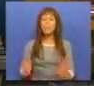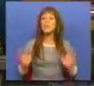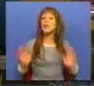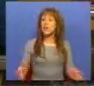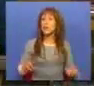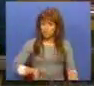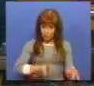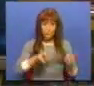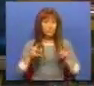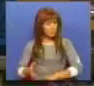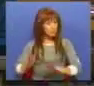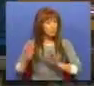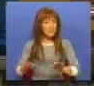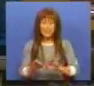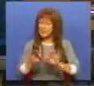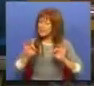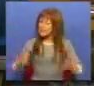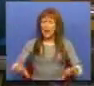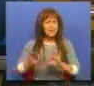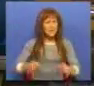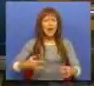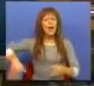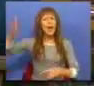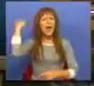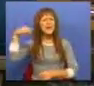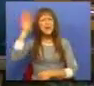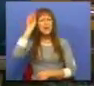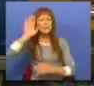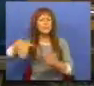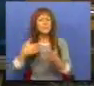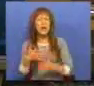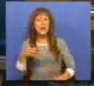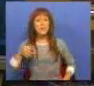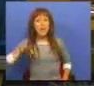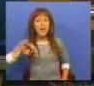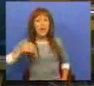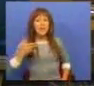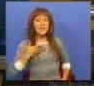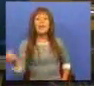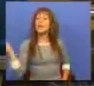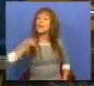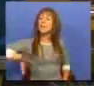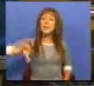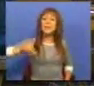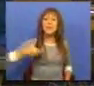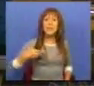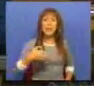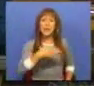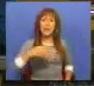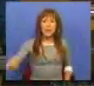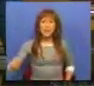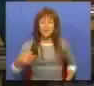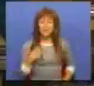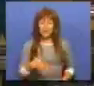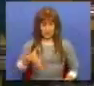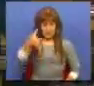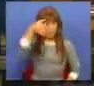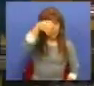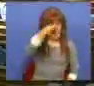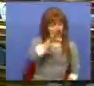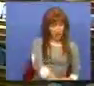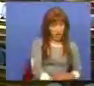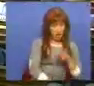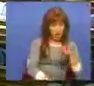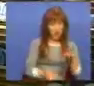tem que ser alterado, como foi então sugerido pelo PSD e pelo CDS. O Partido